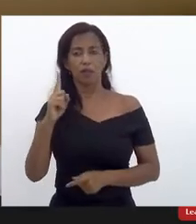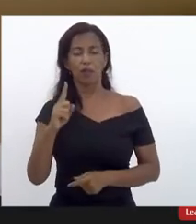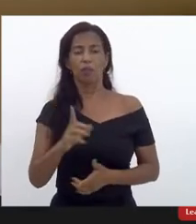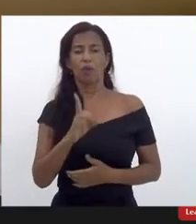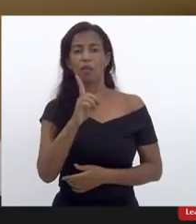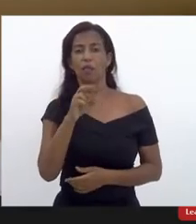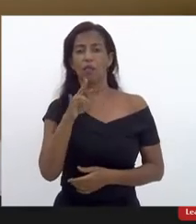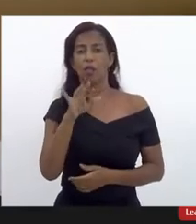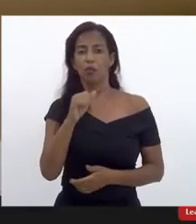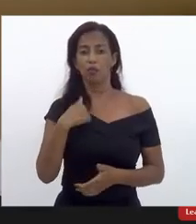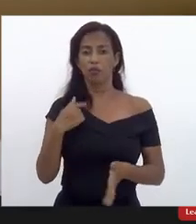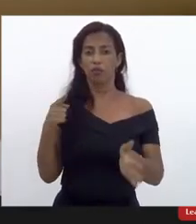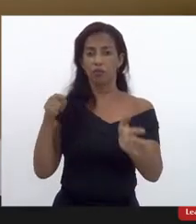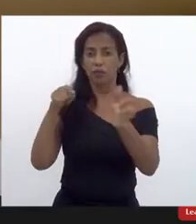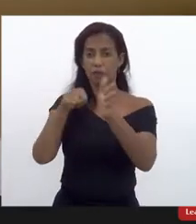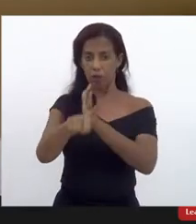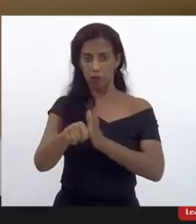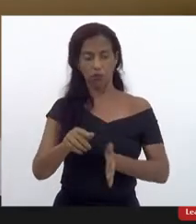essa outra pergunta